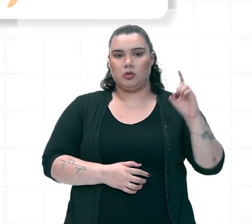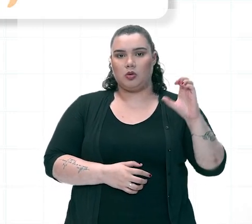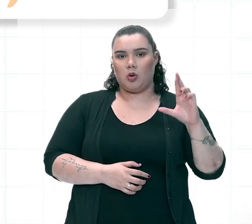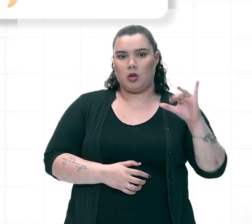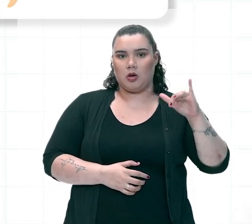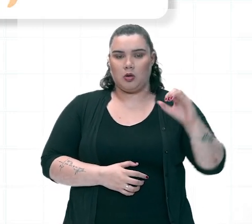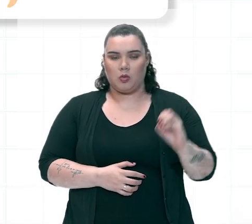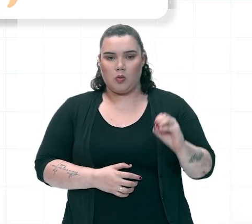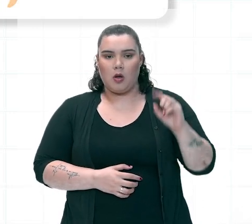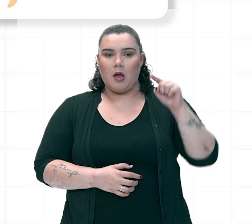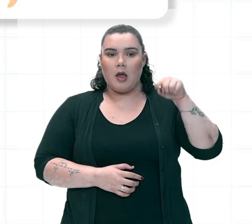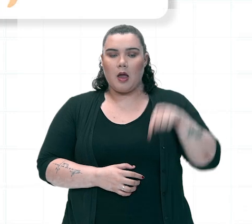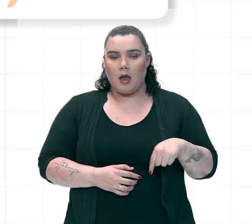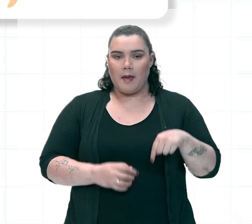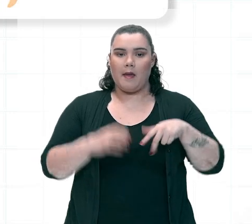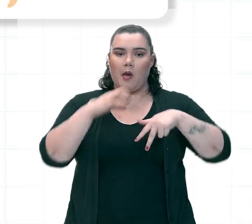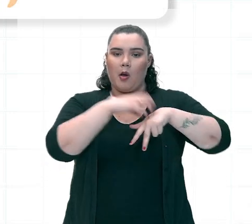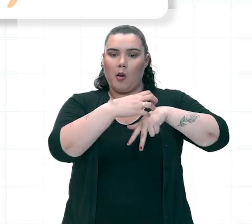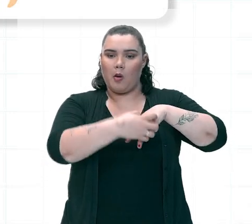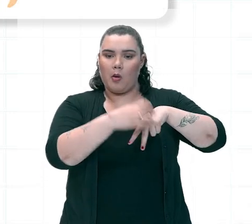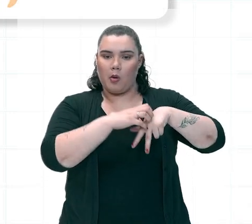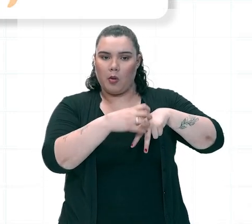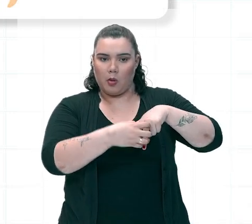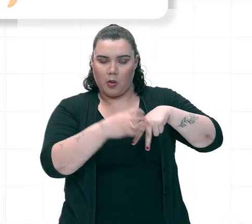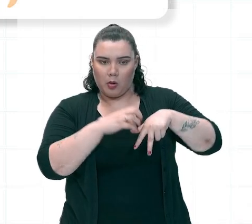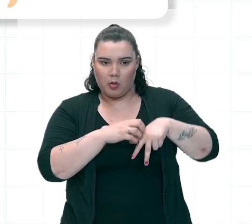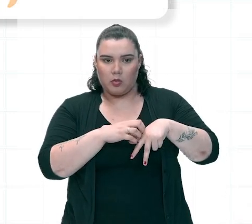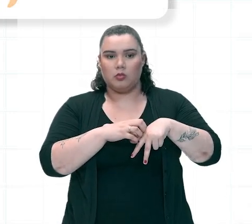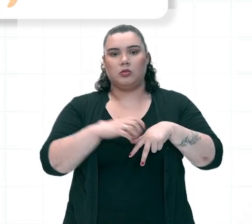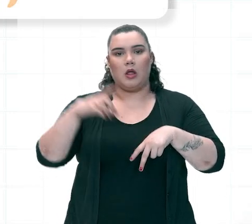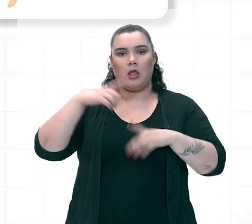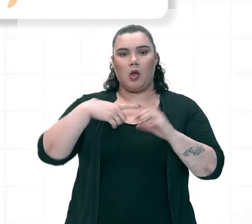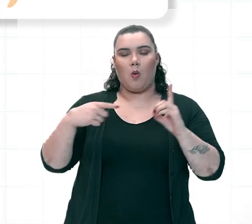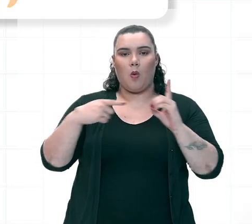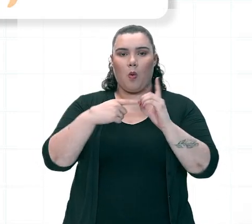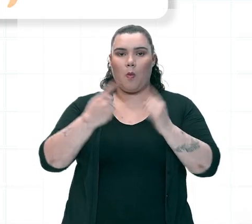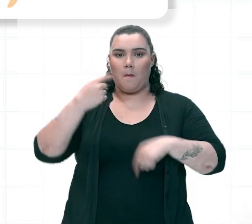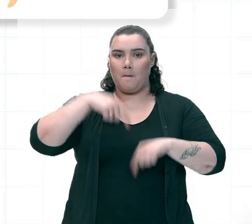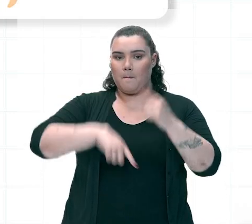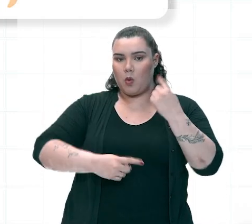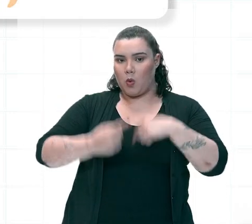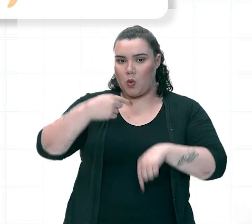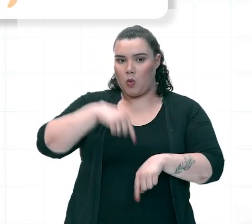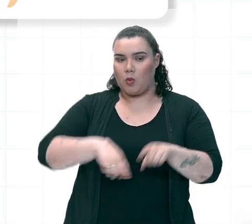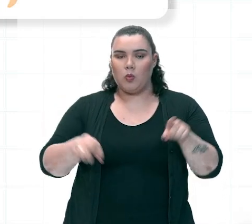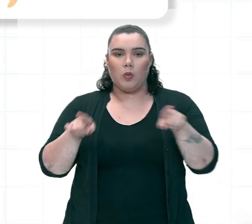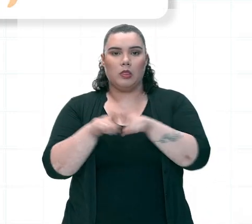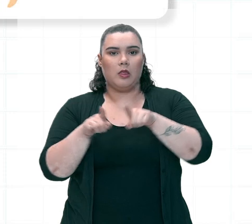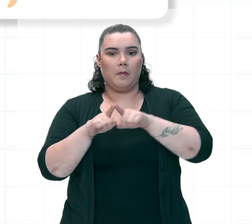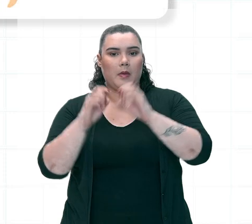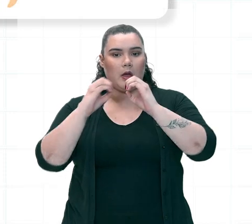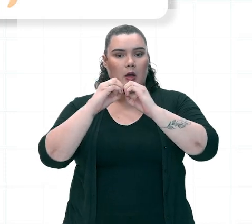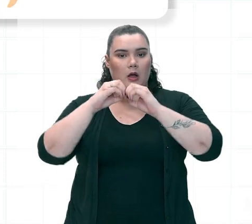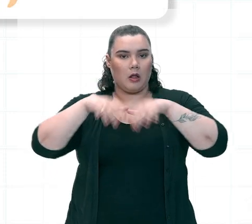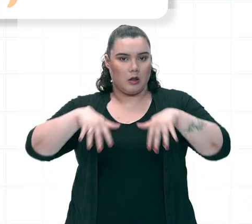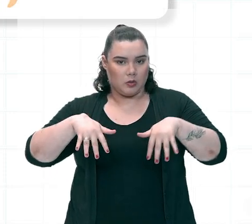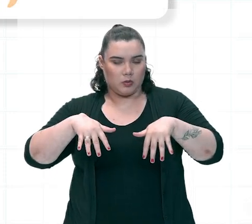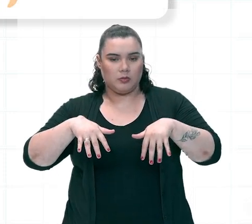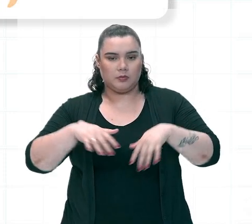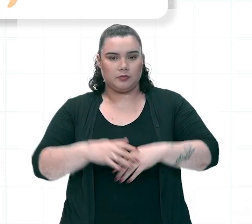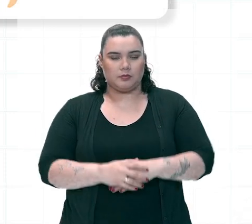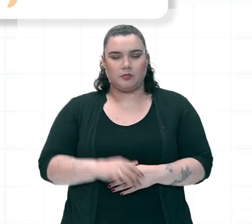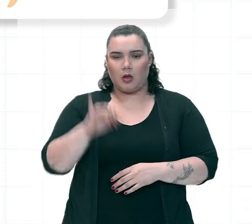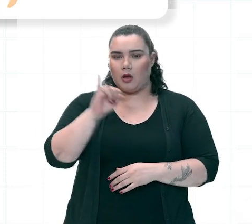conjunto de órgãos que produzem e secretam substâncias, né, que são os hormônios, e também as glândulas.